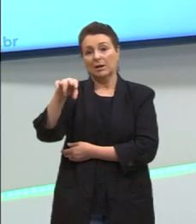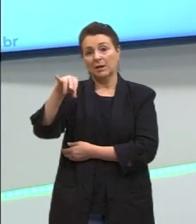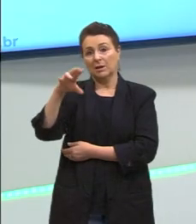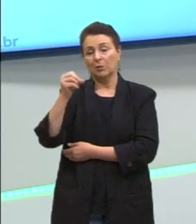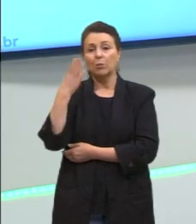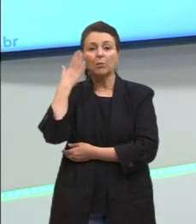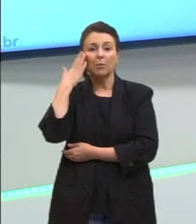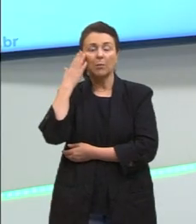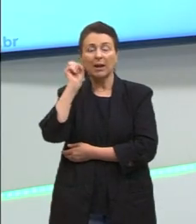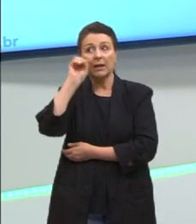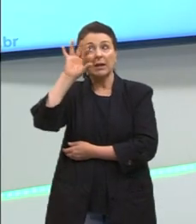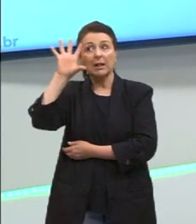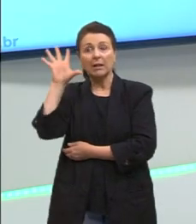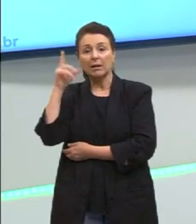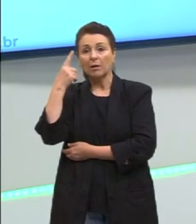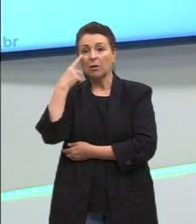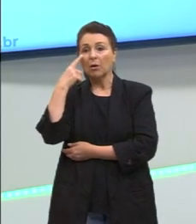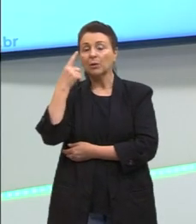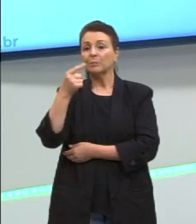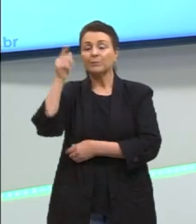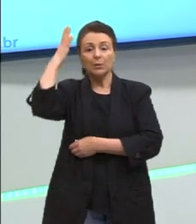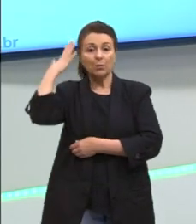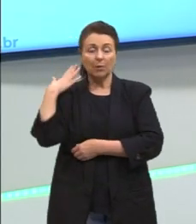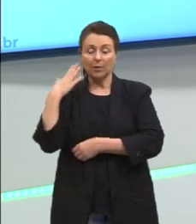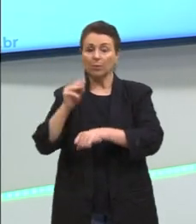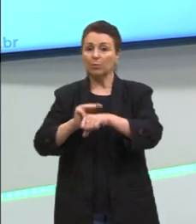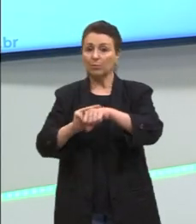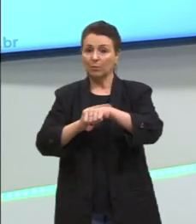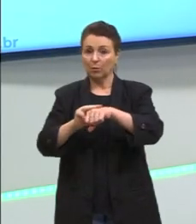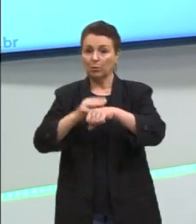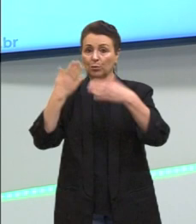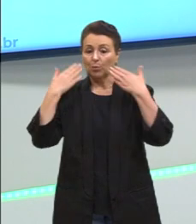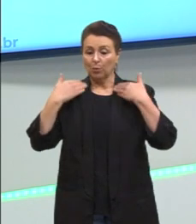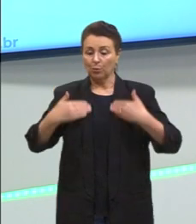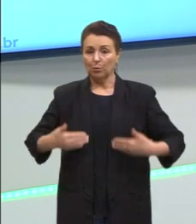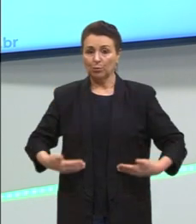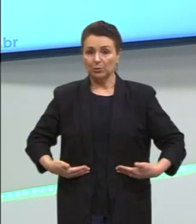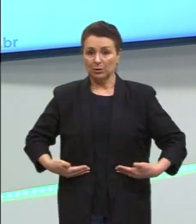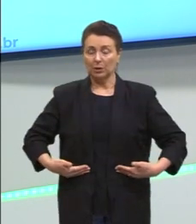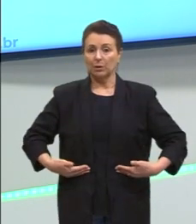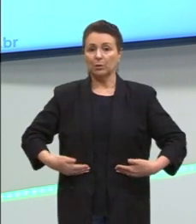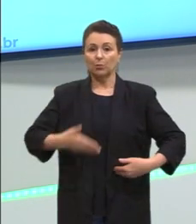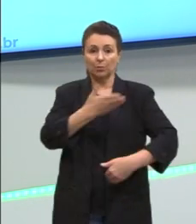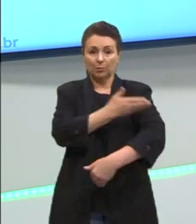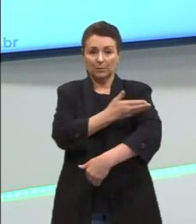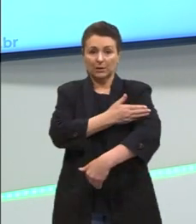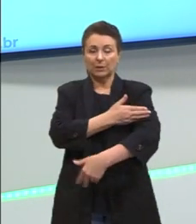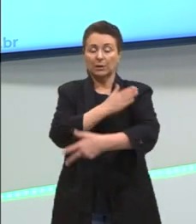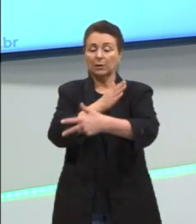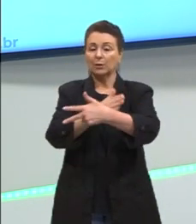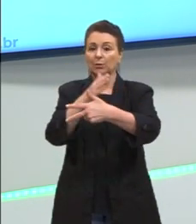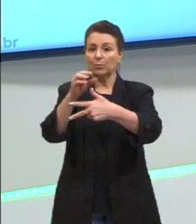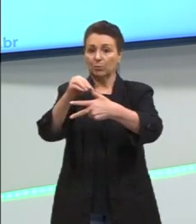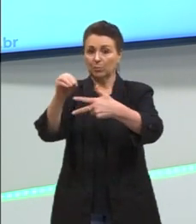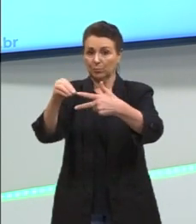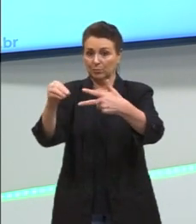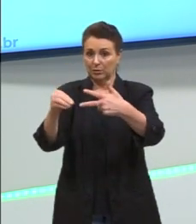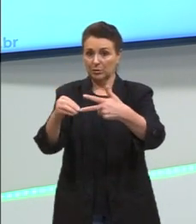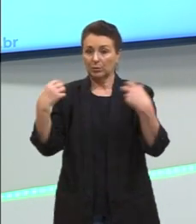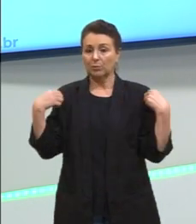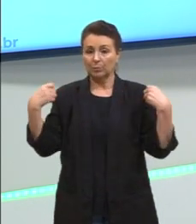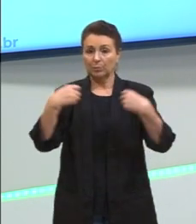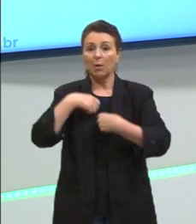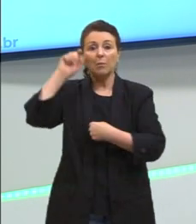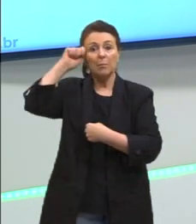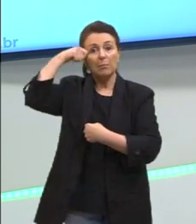pele clara tenho olhos e cabelos castanhos Estou vestindo uma camiseta Magenta do projeto para Enem mas aqui tá preta